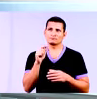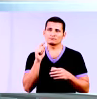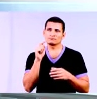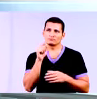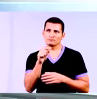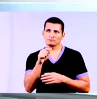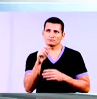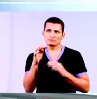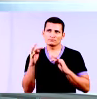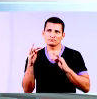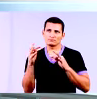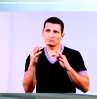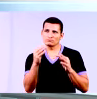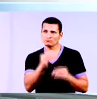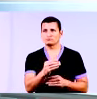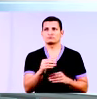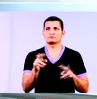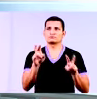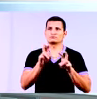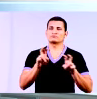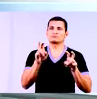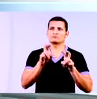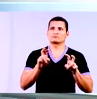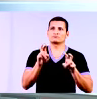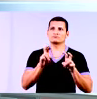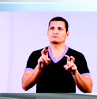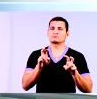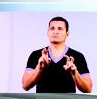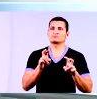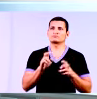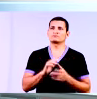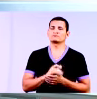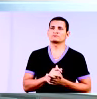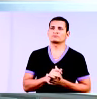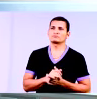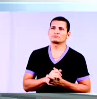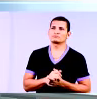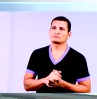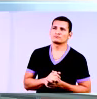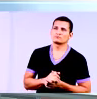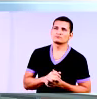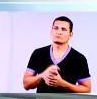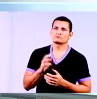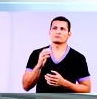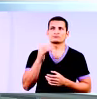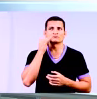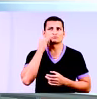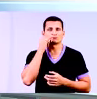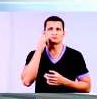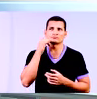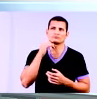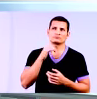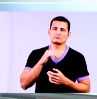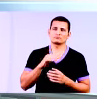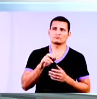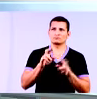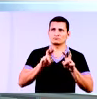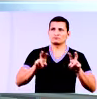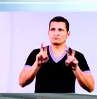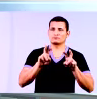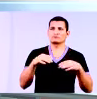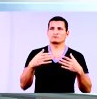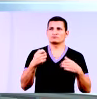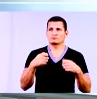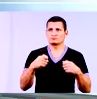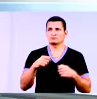que está em operação no micro. Num computador, ou num celular, no que seja. Então, eu preciso de